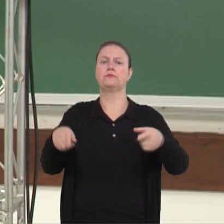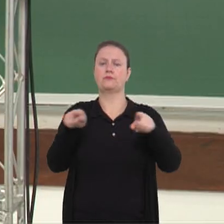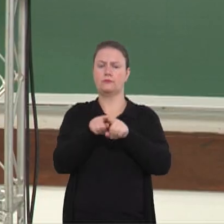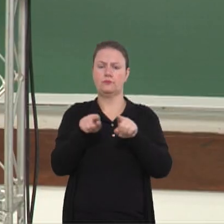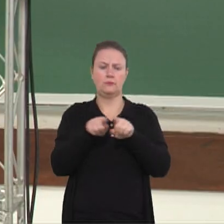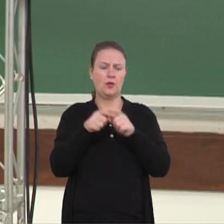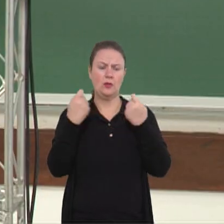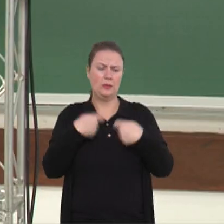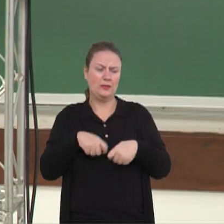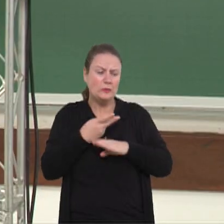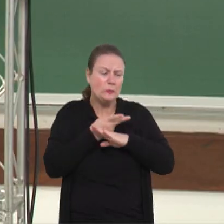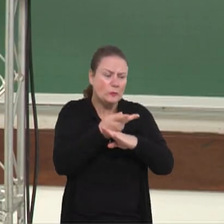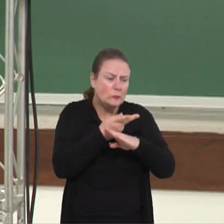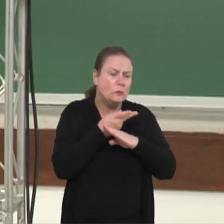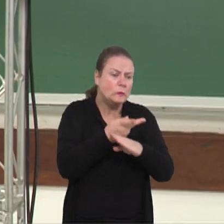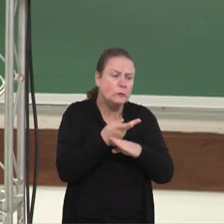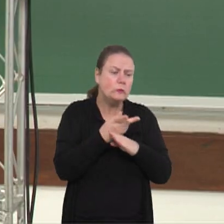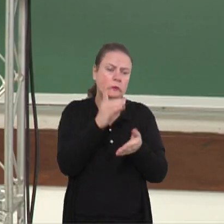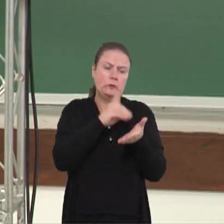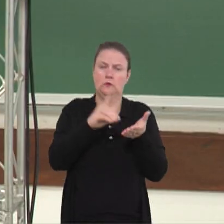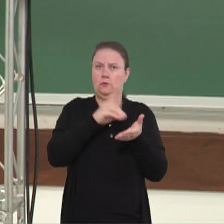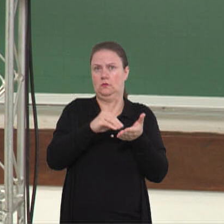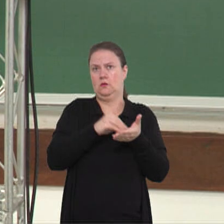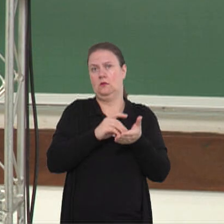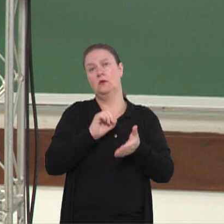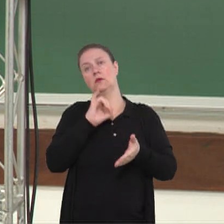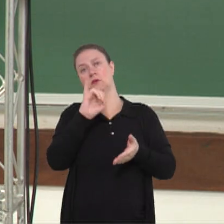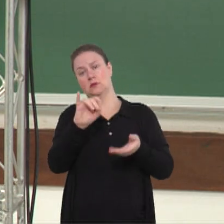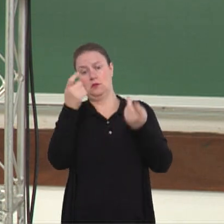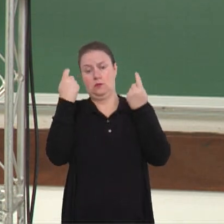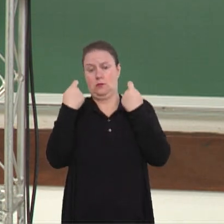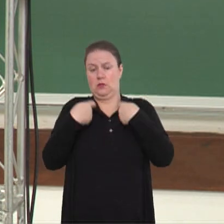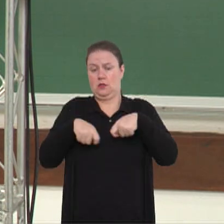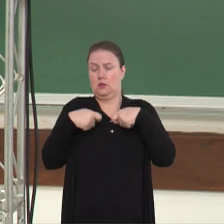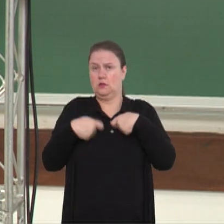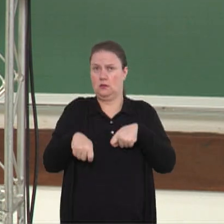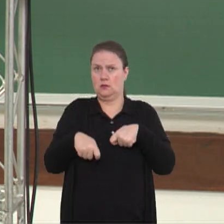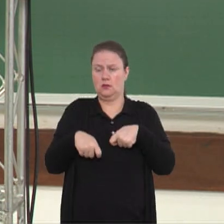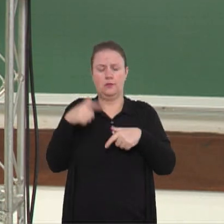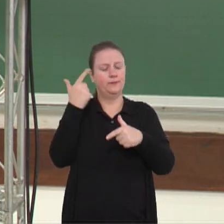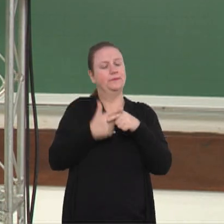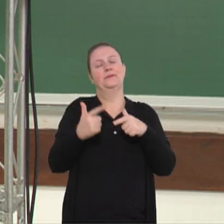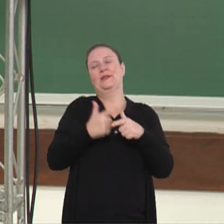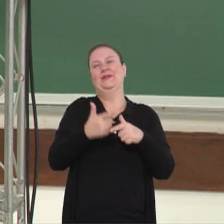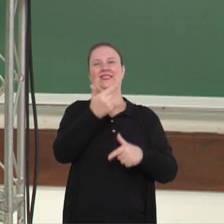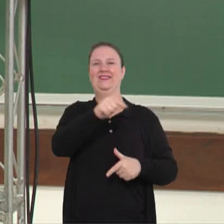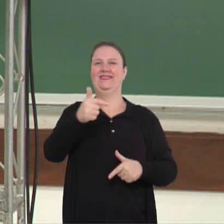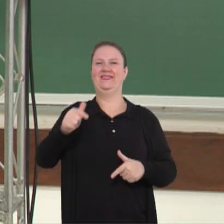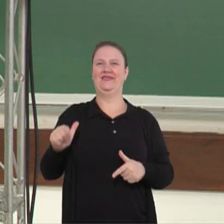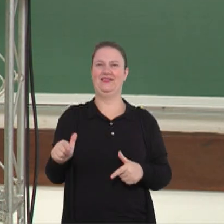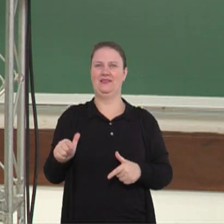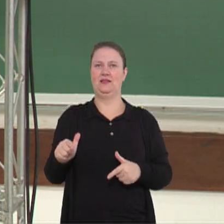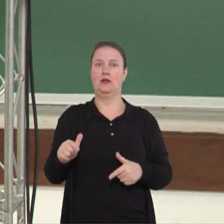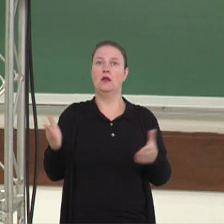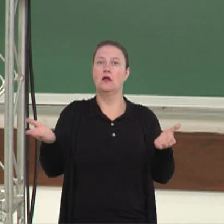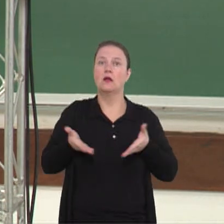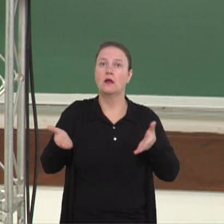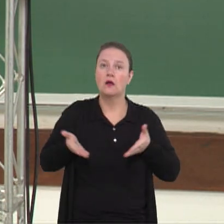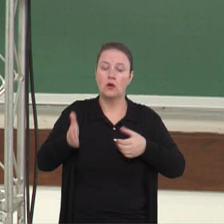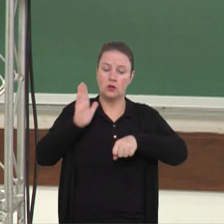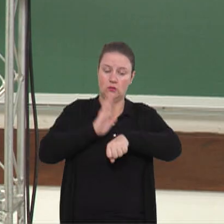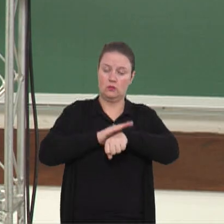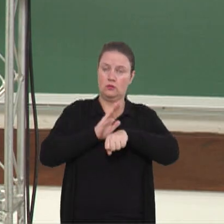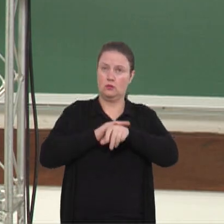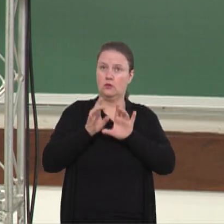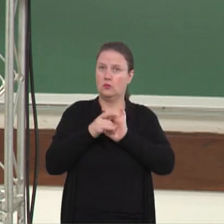que se debruçar sobre o dicionário tempo inteiro ok mas se for o caso não tem problema então eu vou dar um tempinho só para vocês poderem colocar